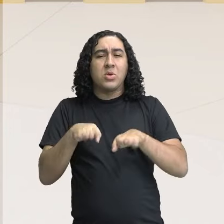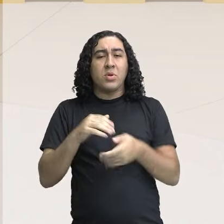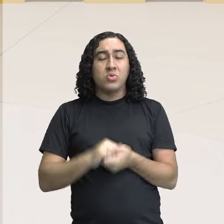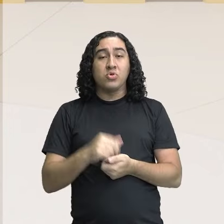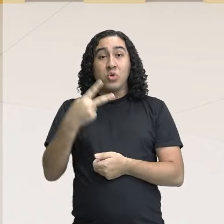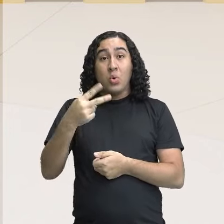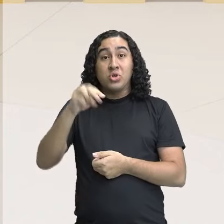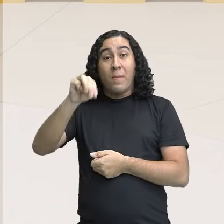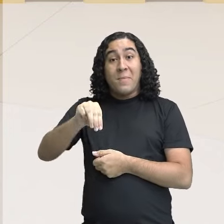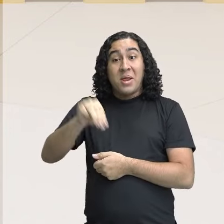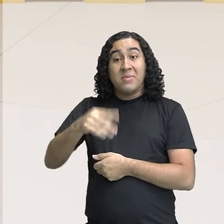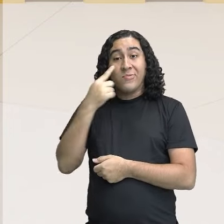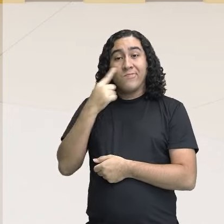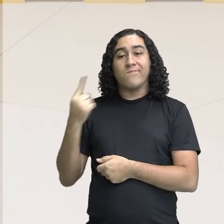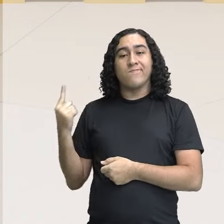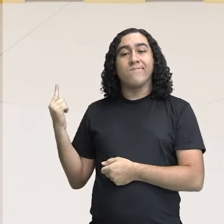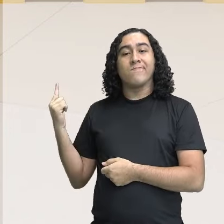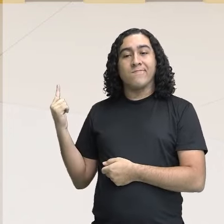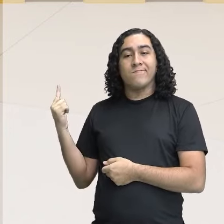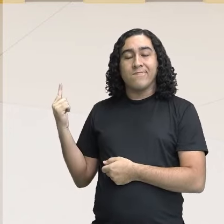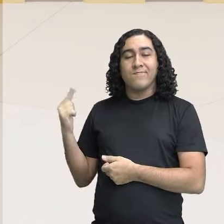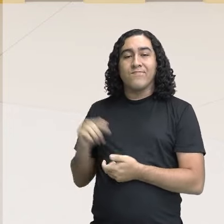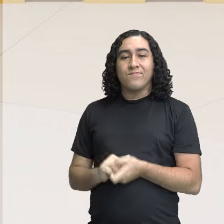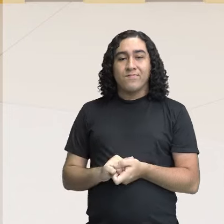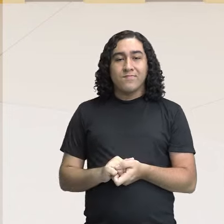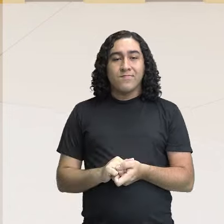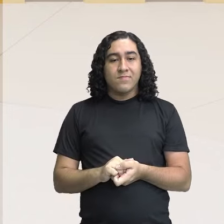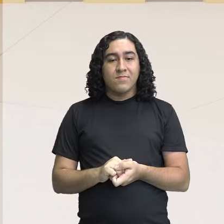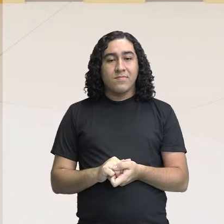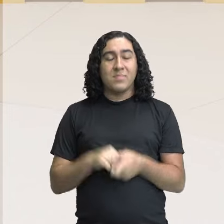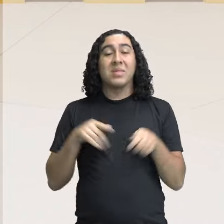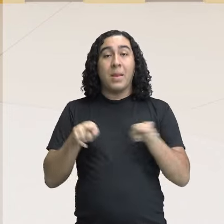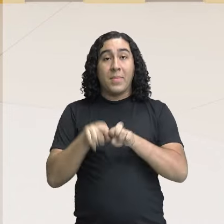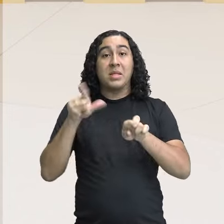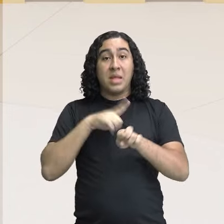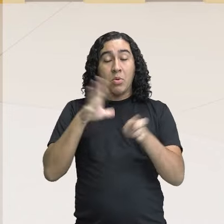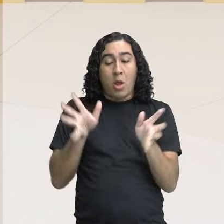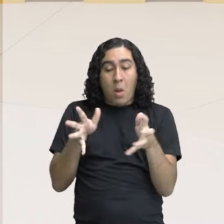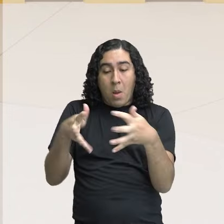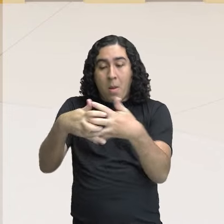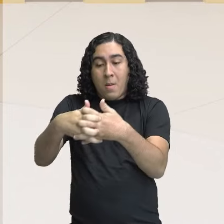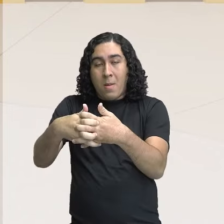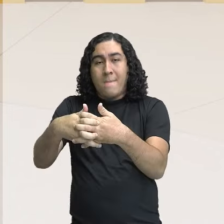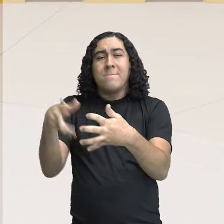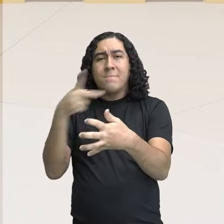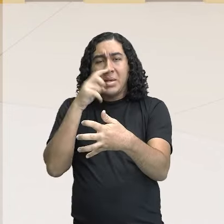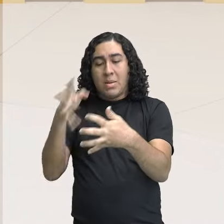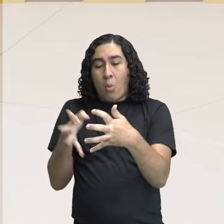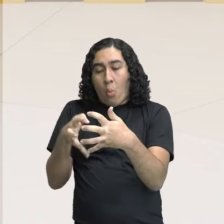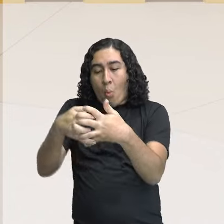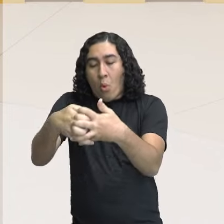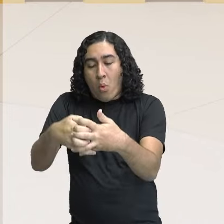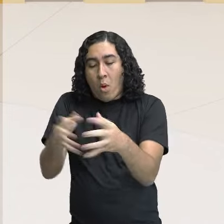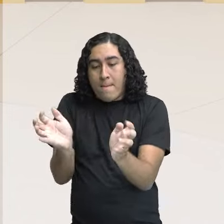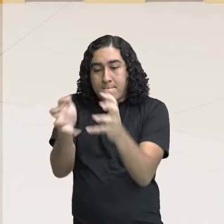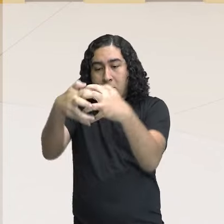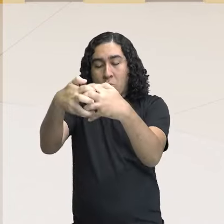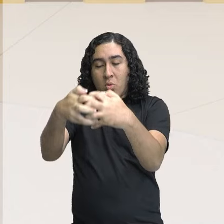2 metros de comprimento e com as extremidades reforçadas, professora. Observe que cada ponta é